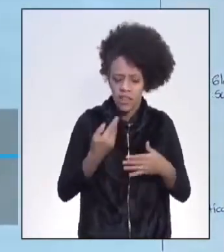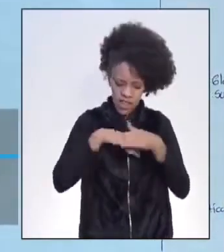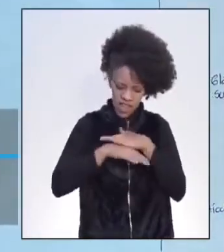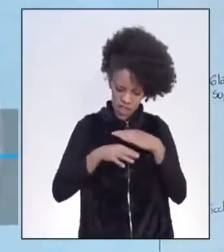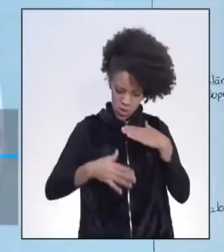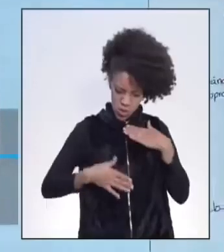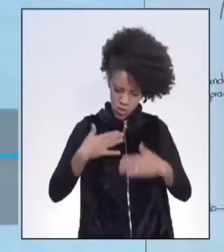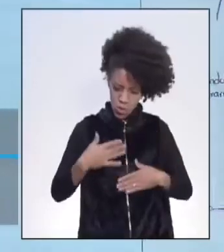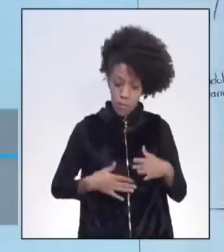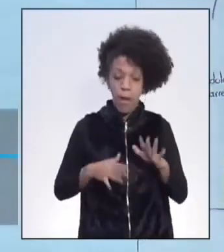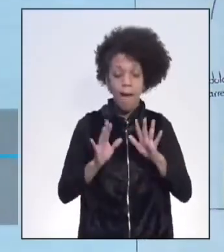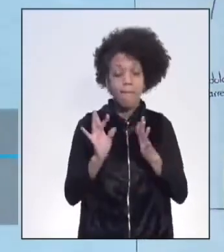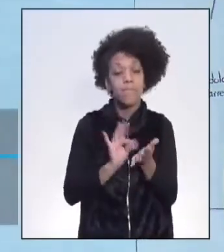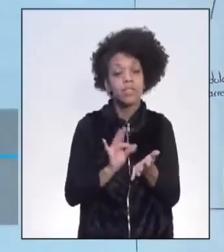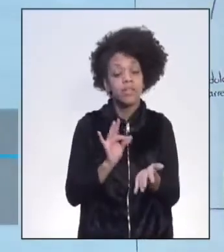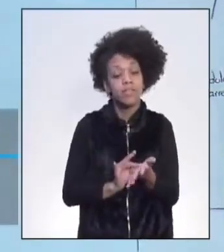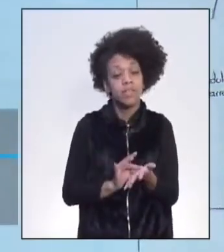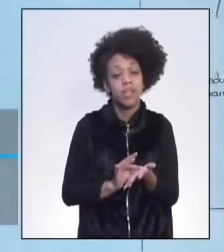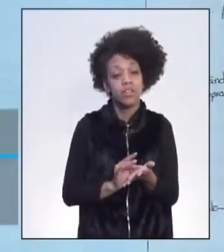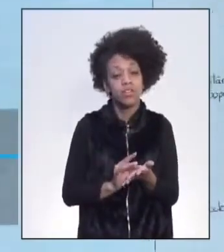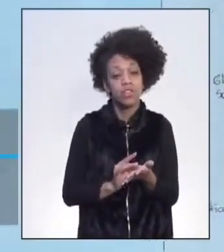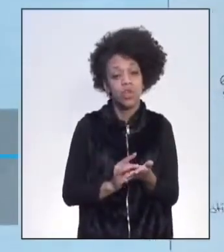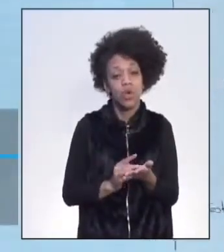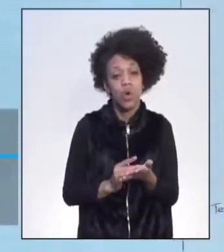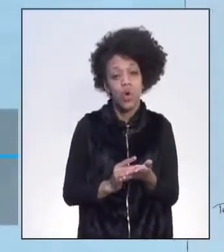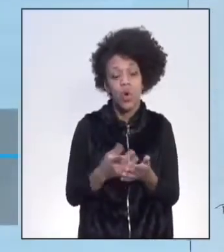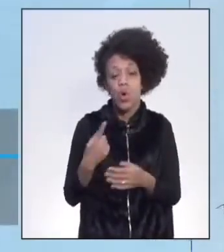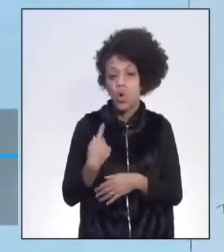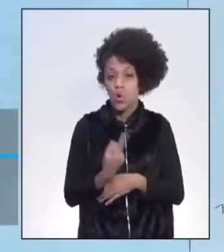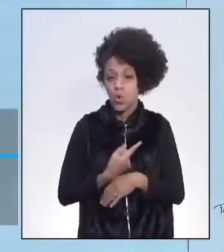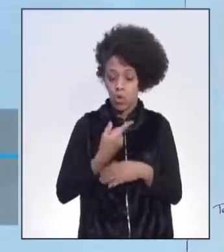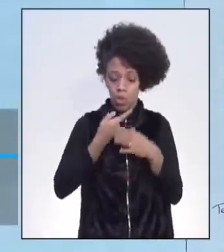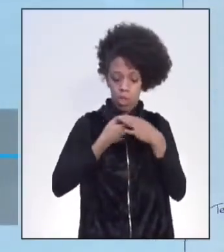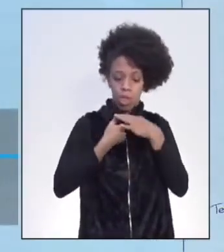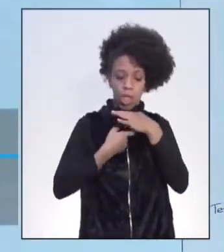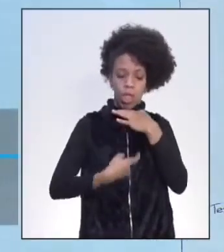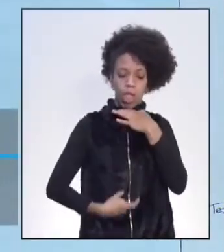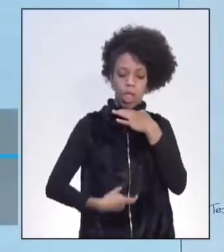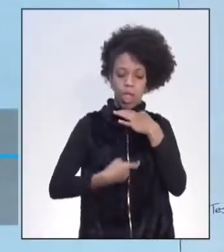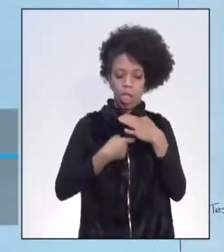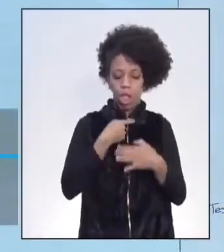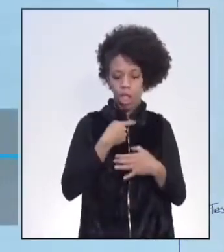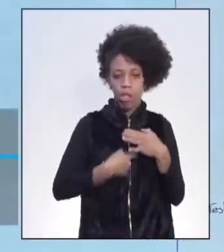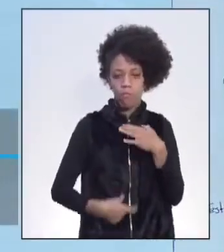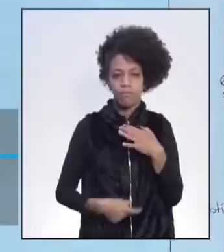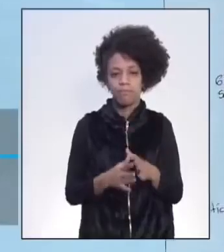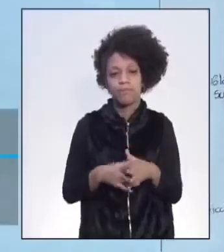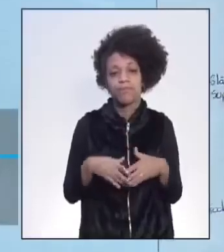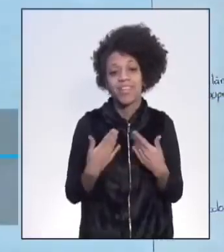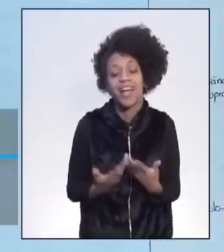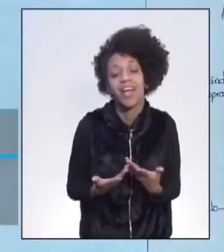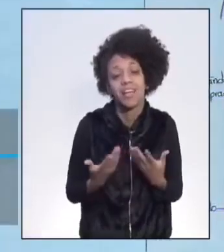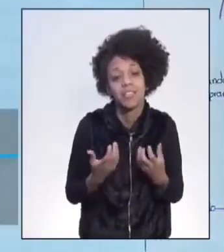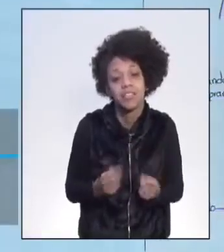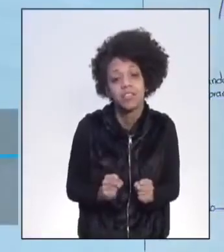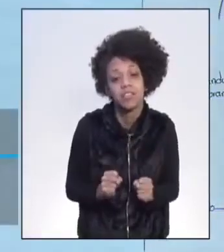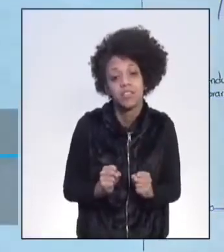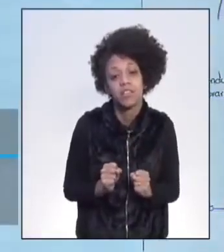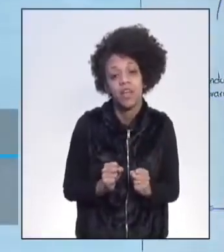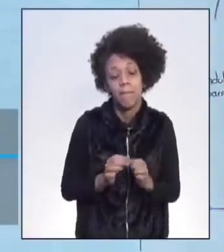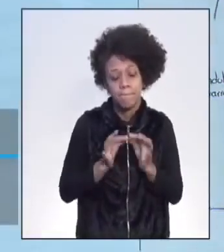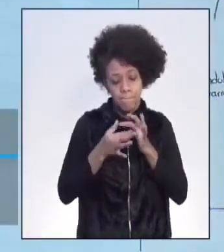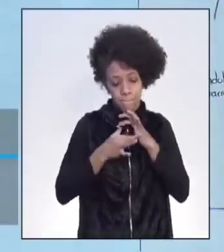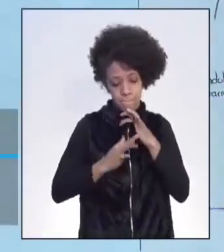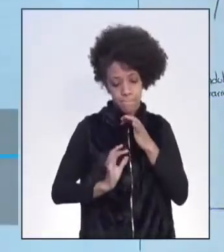corpo. Na verdade, o nosso tubo digestivo, né, ou digestório, ele é considerado parte externa